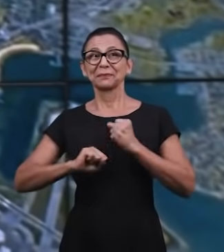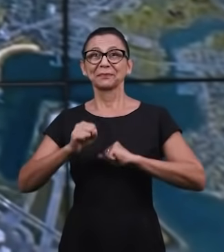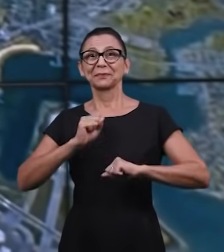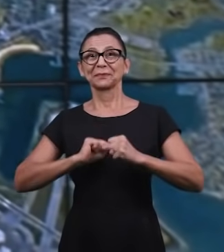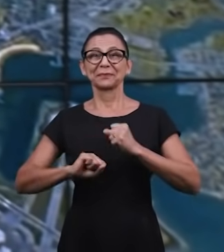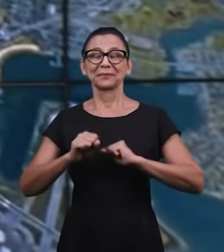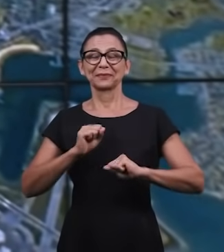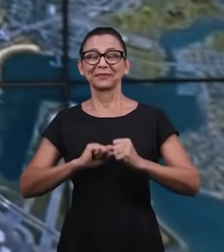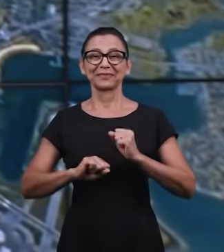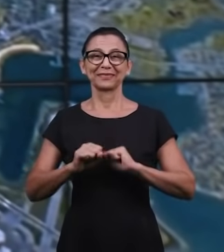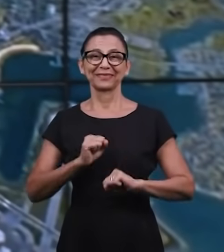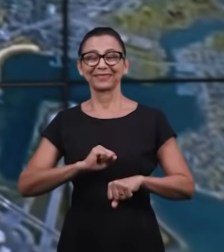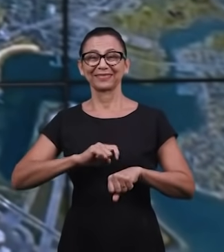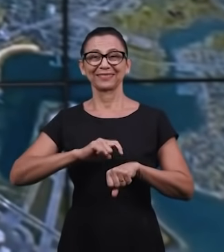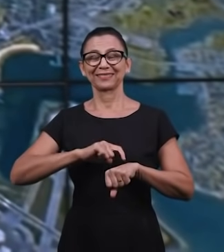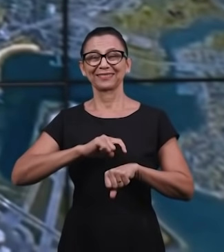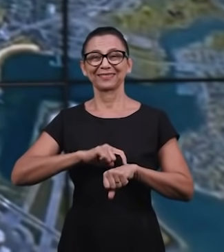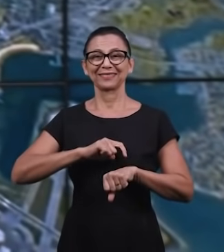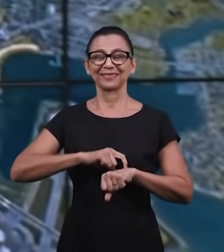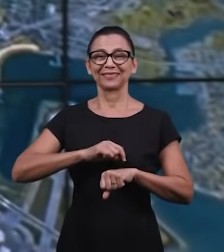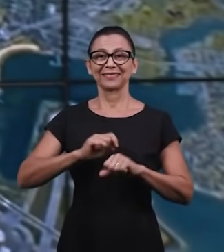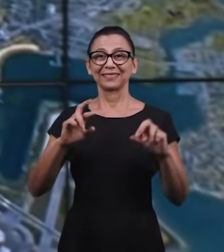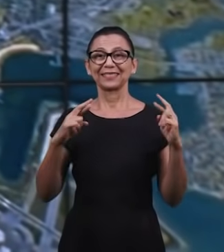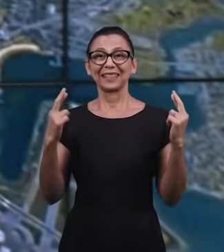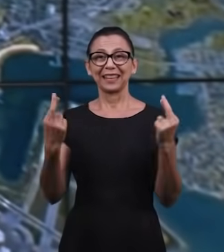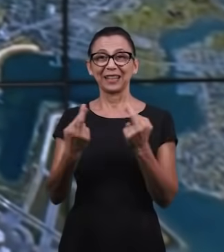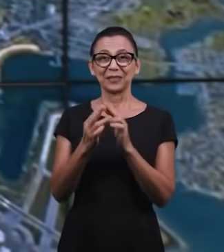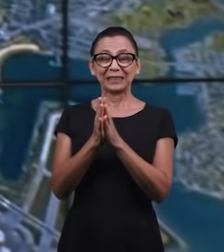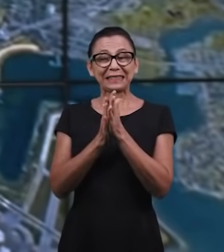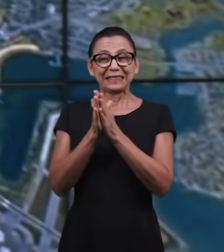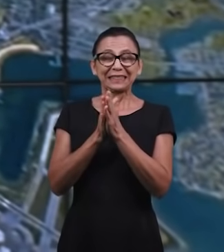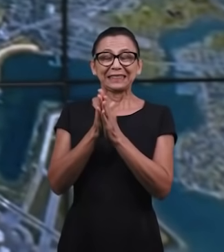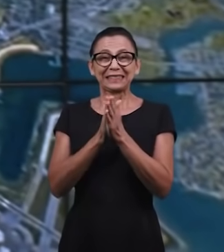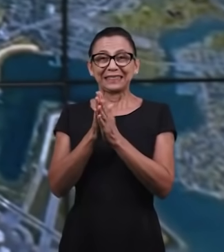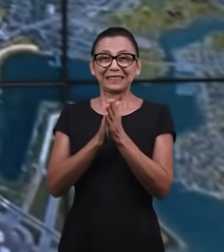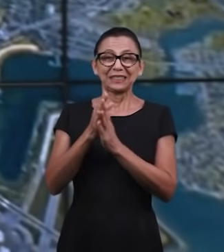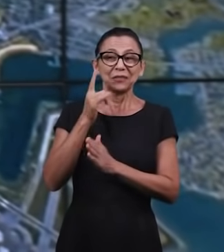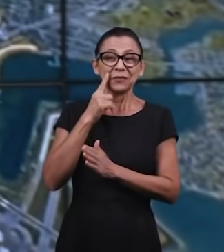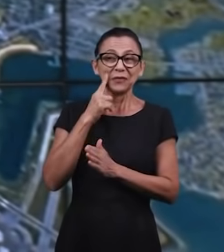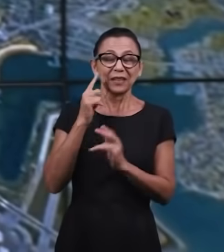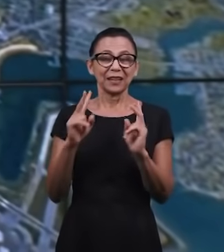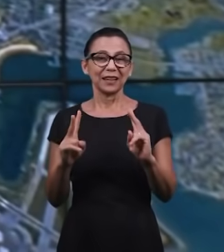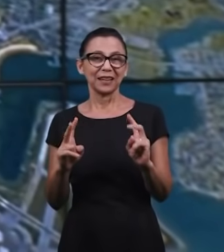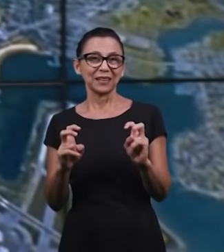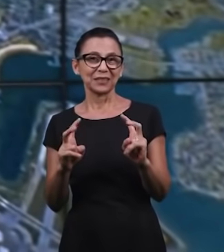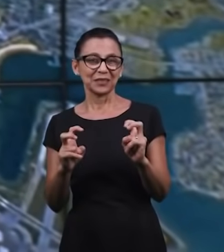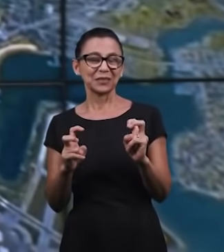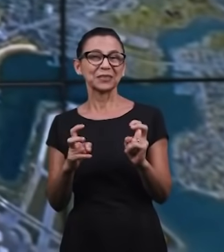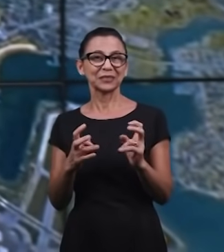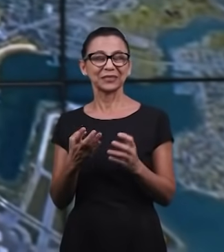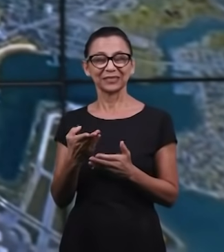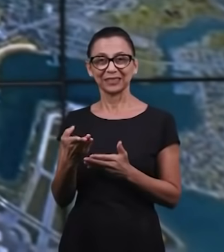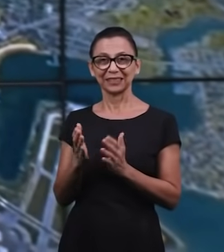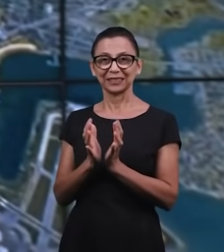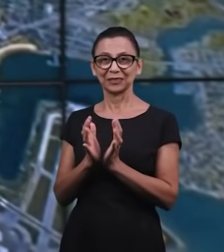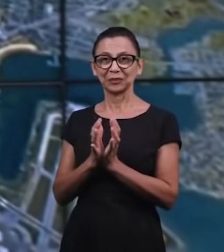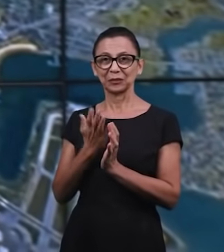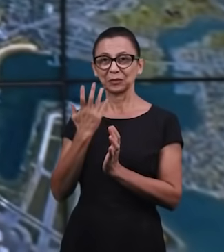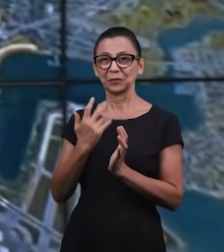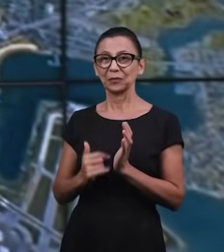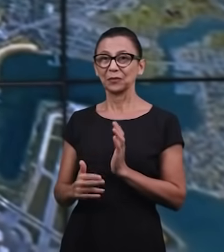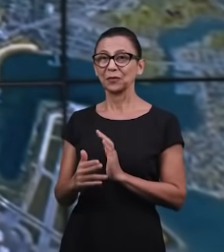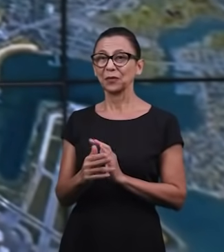realmente ansiosas, né, para o momento ali de se reunirem e discutir os assuntos, onde ali elas vão